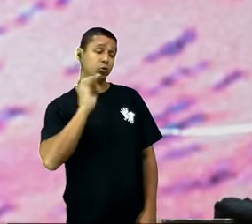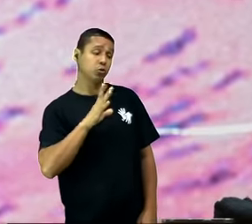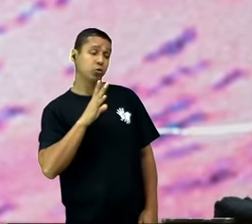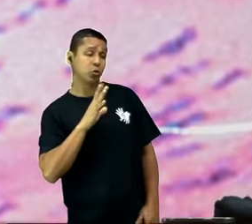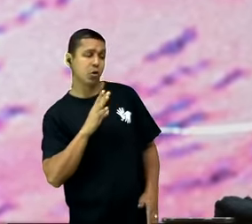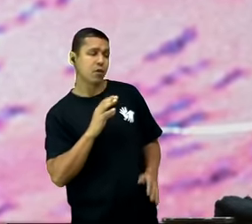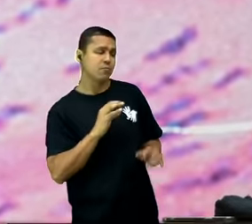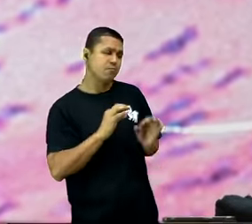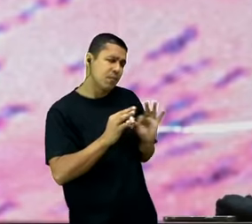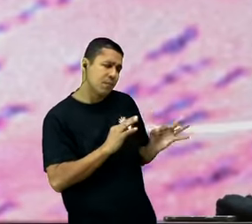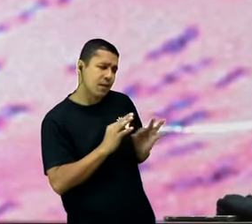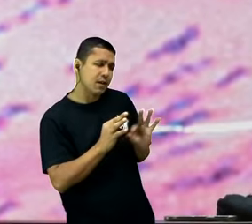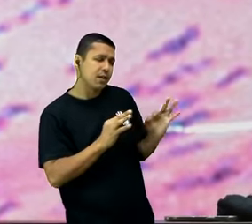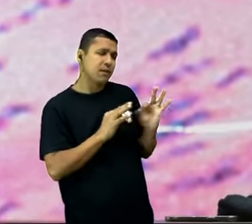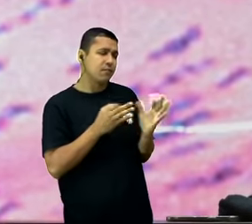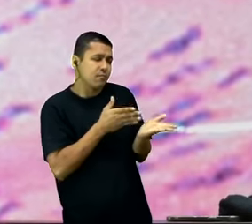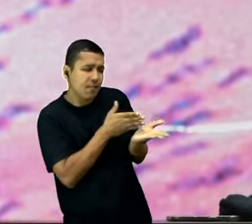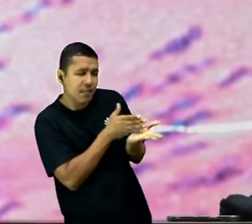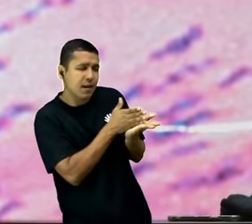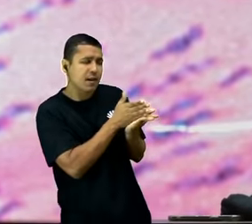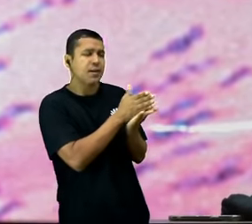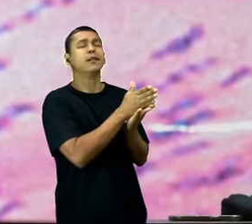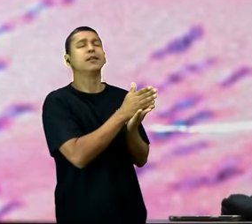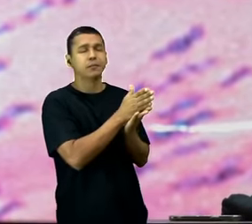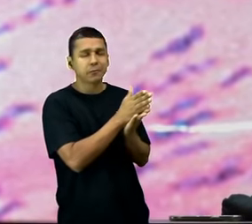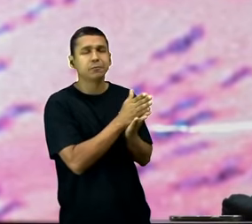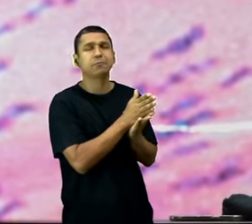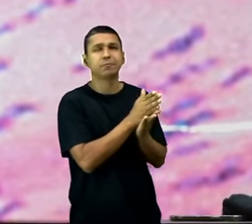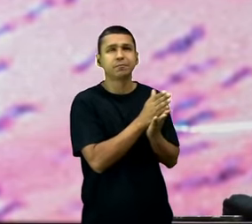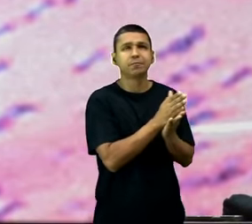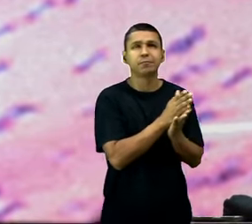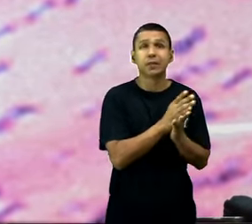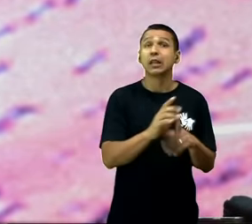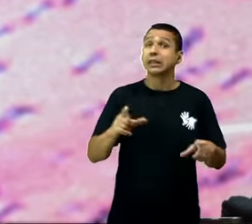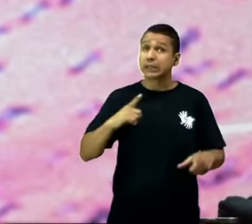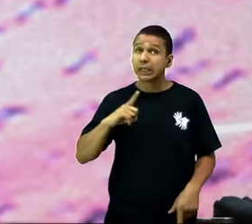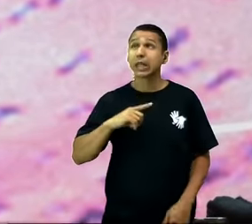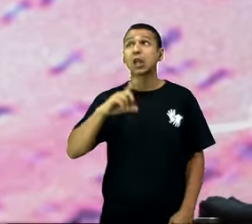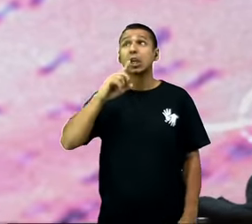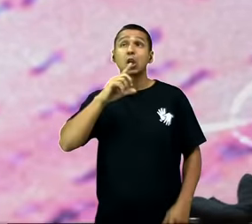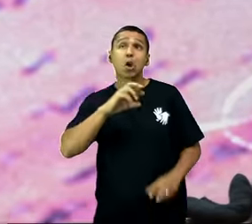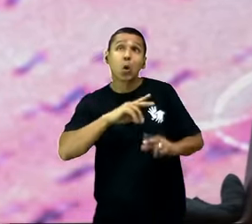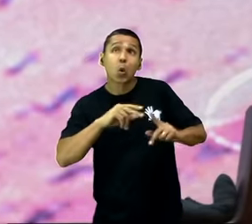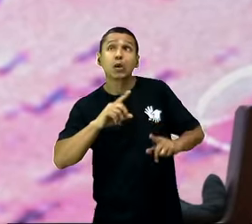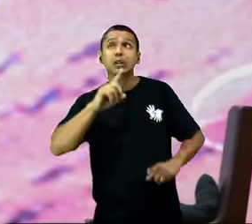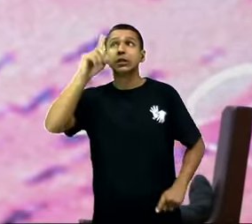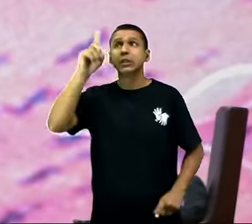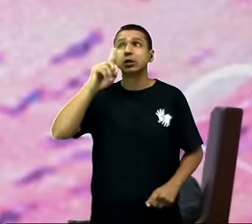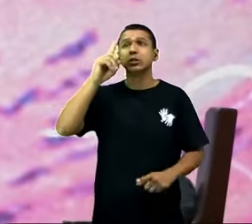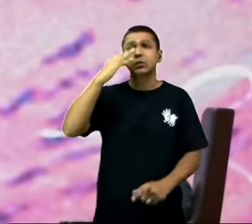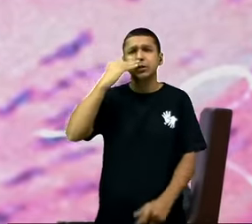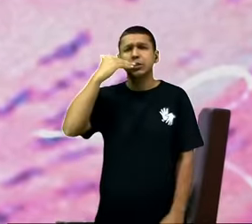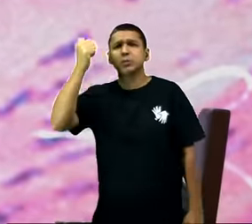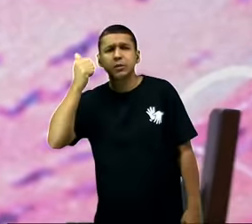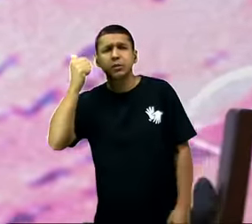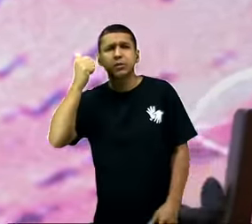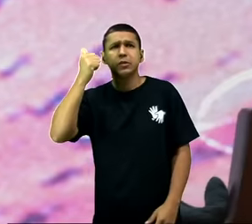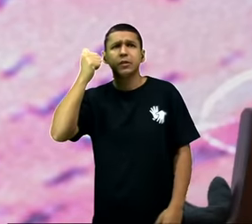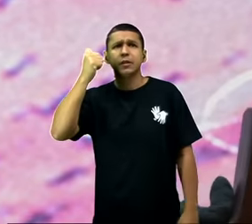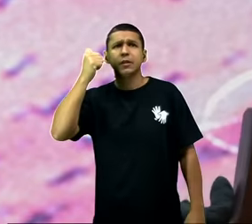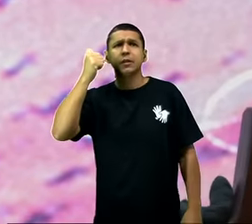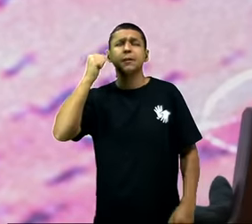de Isaac, de Abraão. Existem coisas que Deus vai nos pedir, mas não é para tirar para sempre da nossa vida, mas